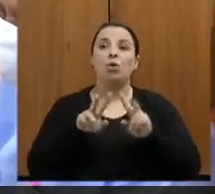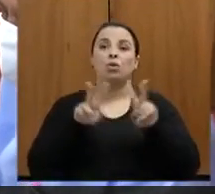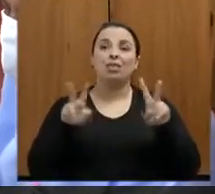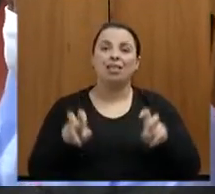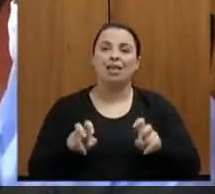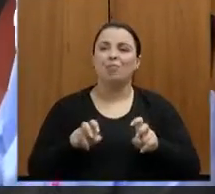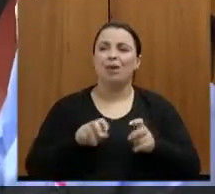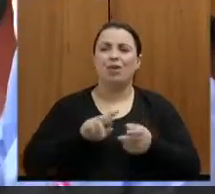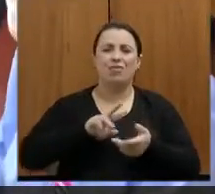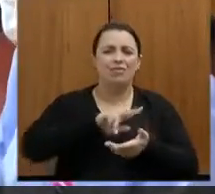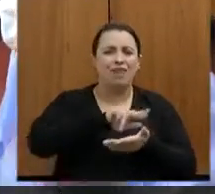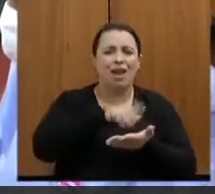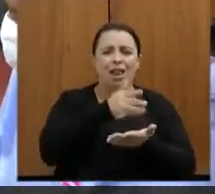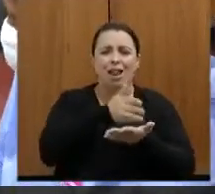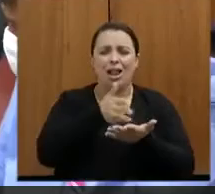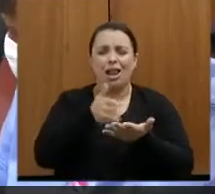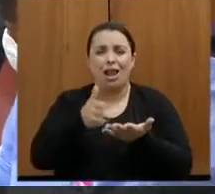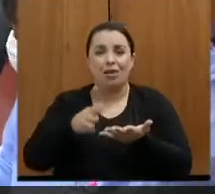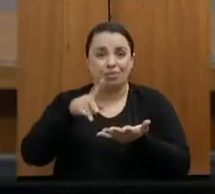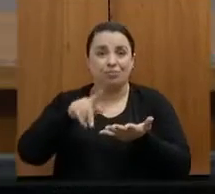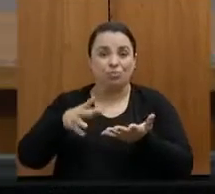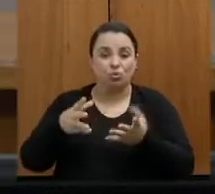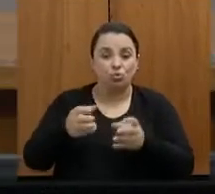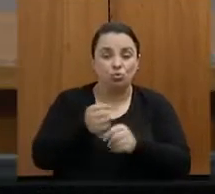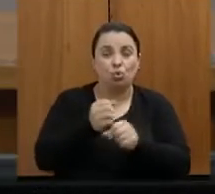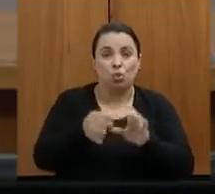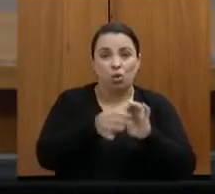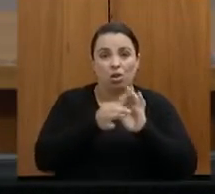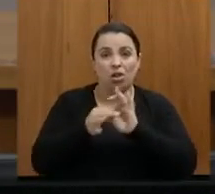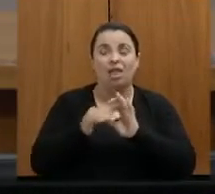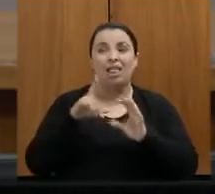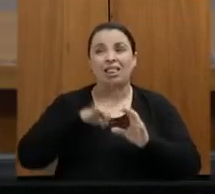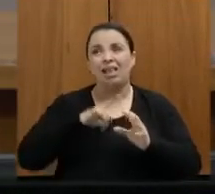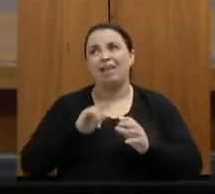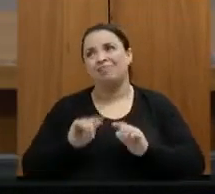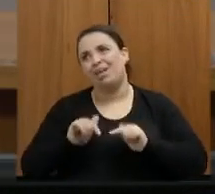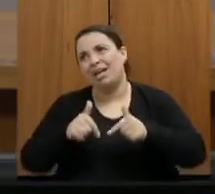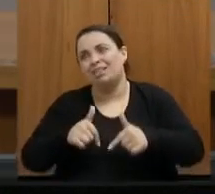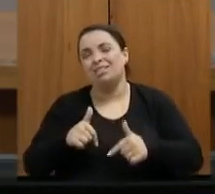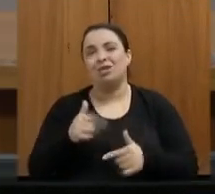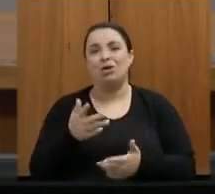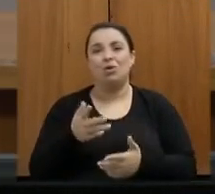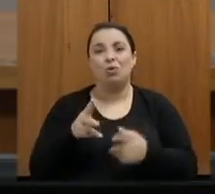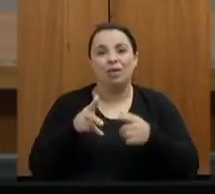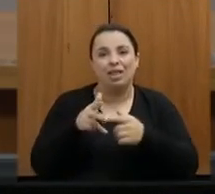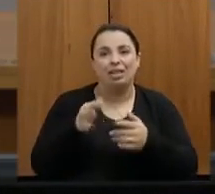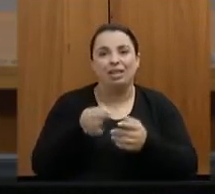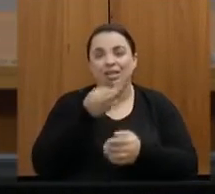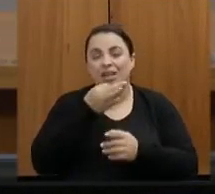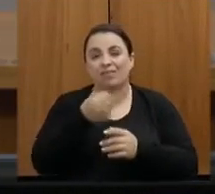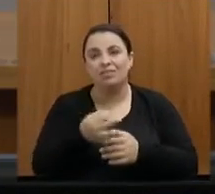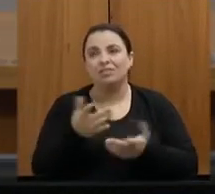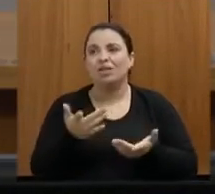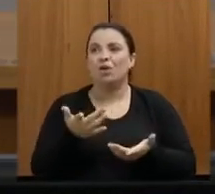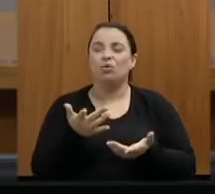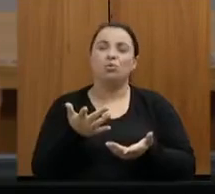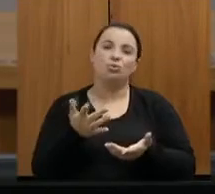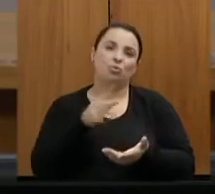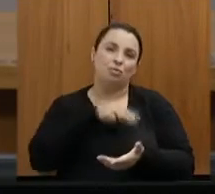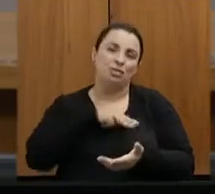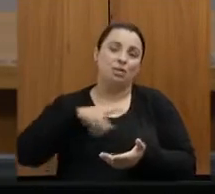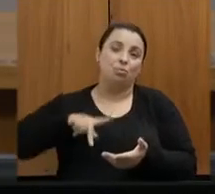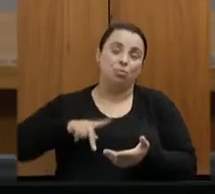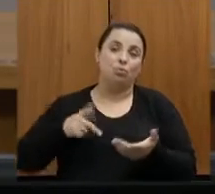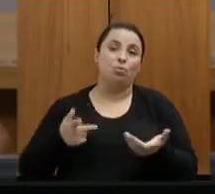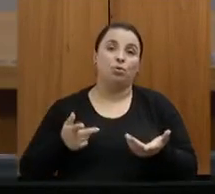complexa, que muitas vezes é judicializada, tem uma atuação do Ministério Público, para a gente buscar, de fato, resoluções desses